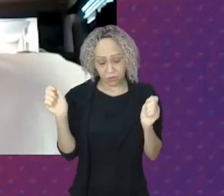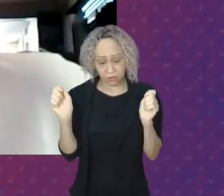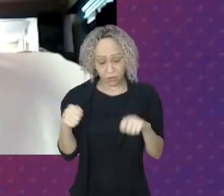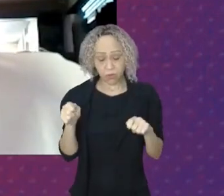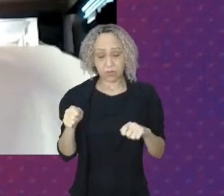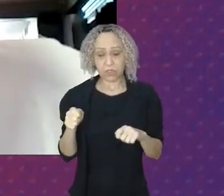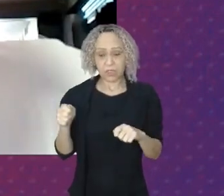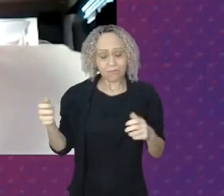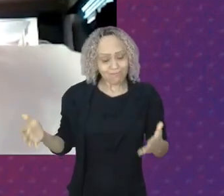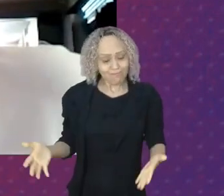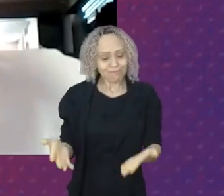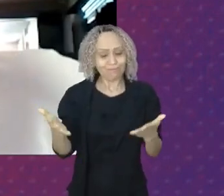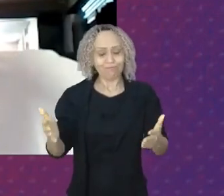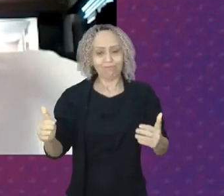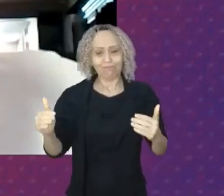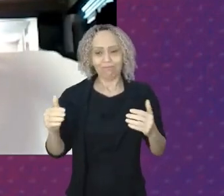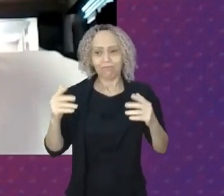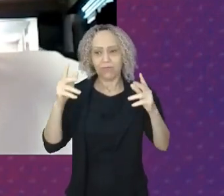direitos e